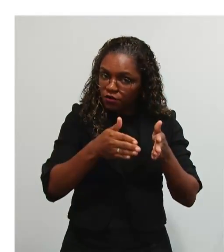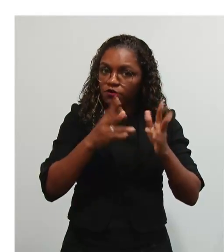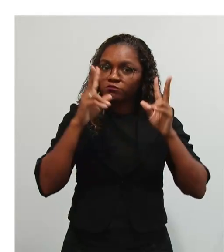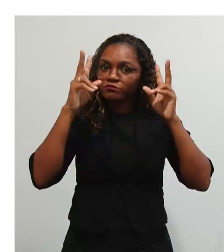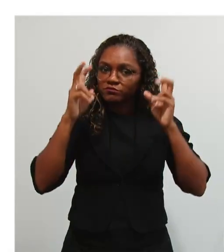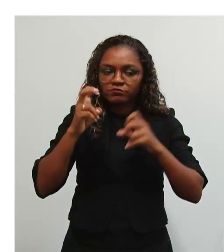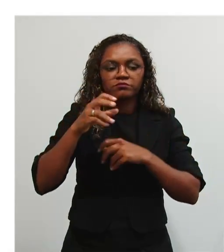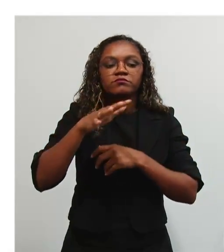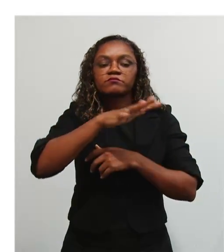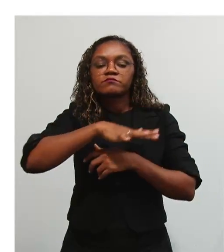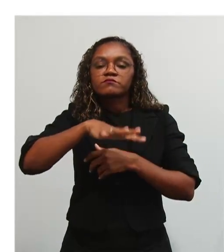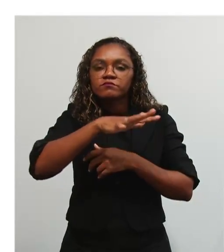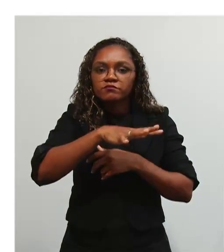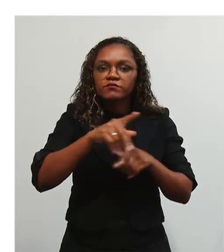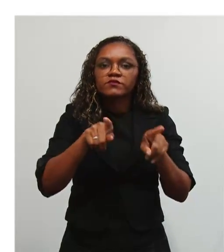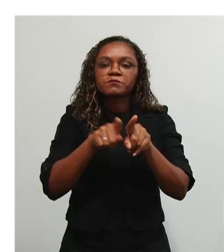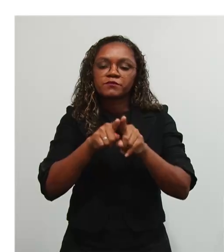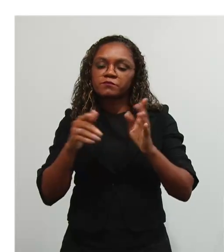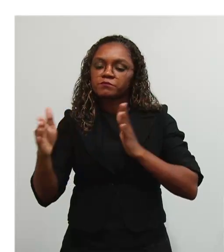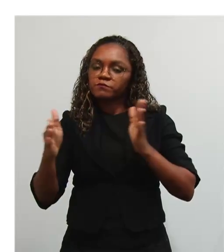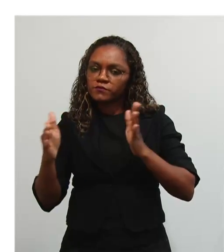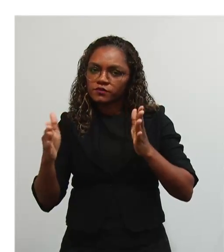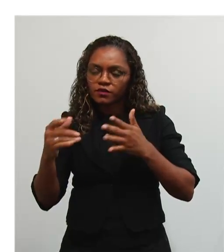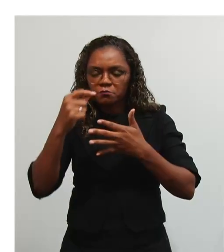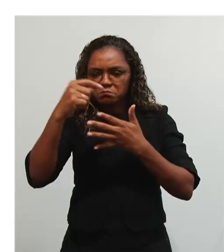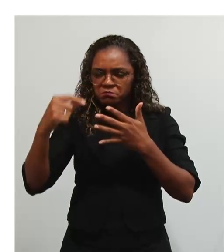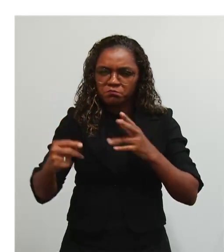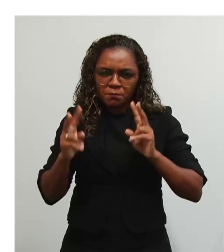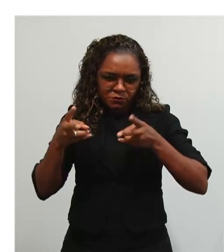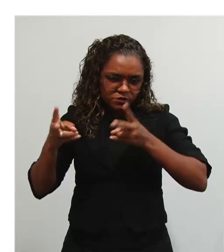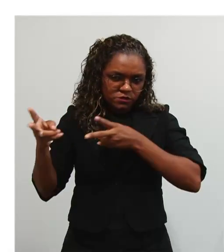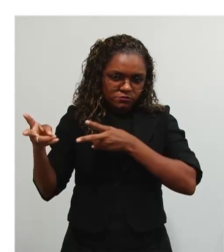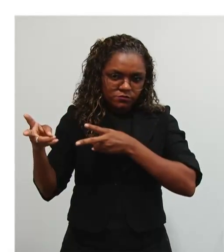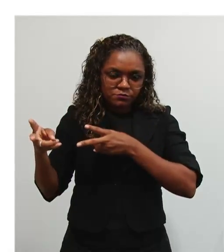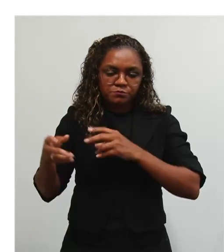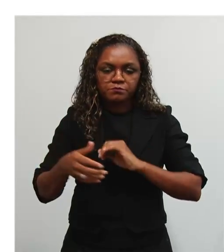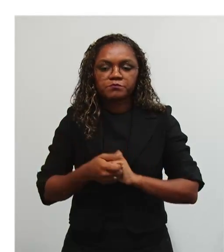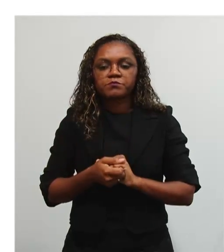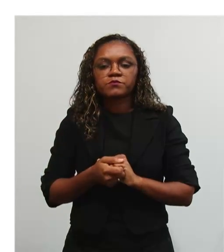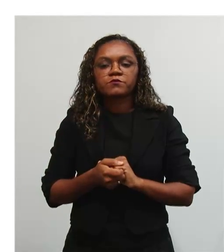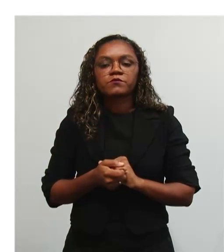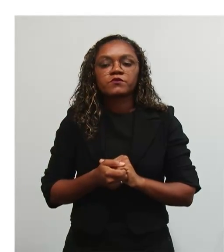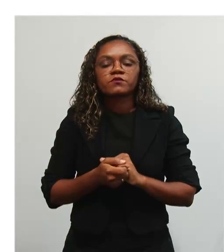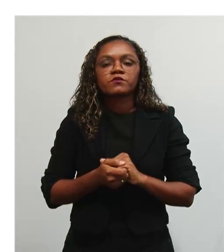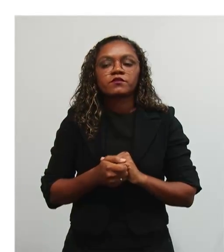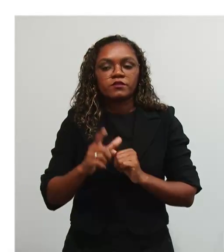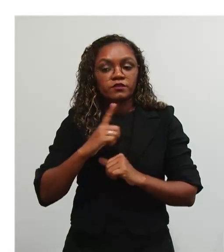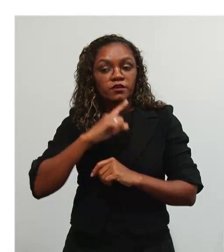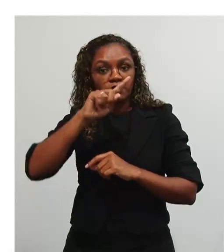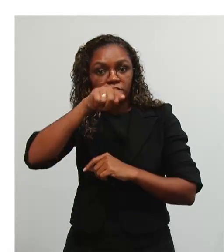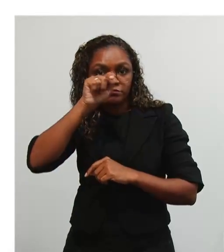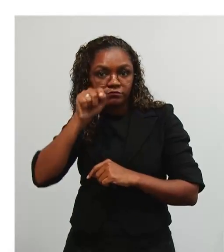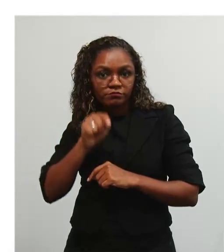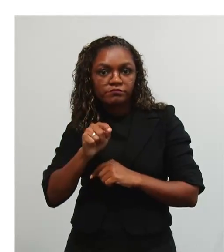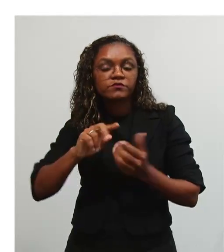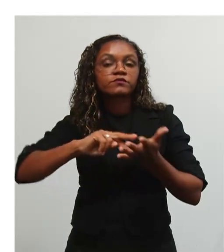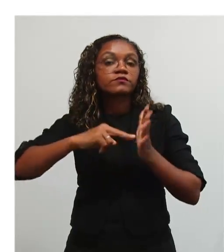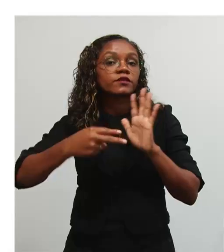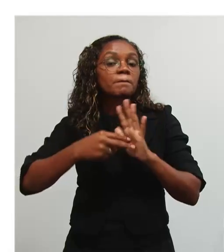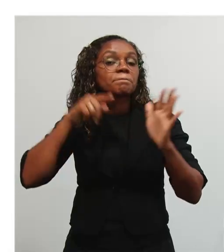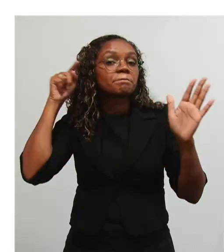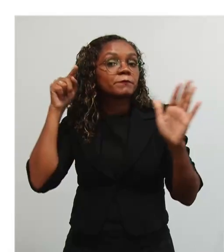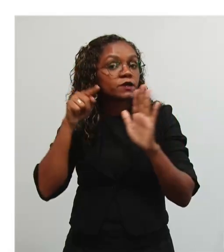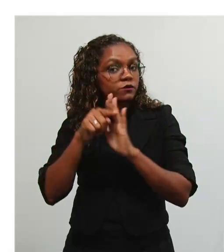determinada região, época e tal. Então, o problema, ele tem um ponto de interrogação, né? Como está